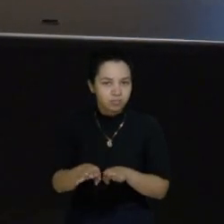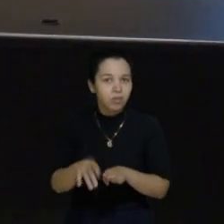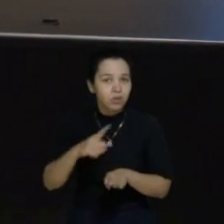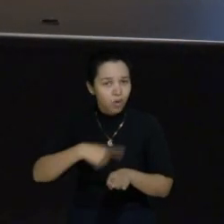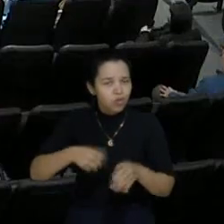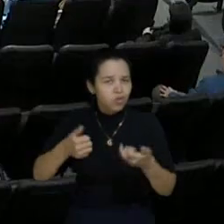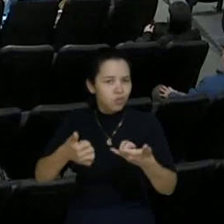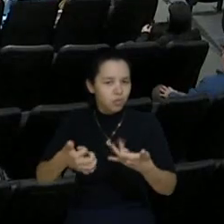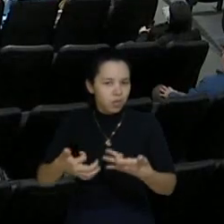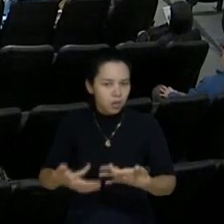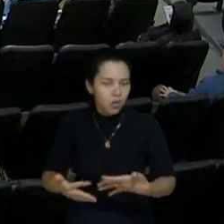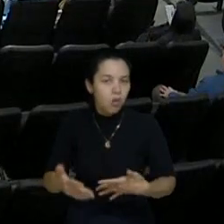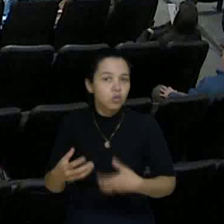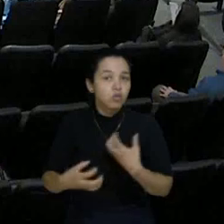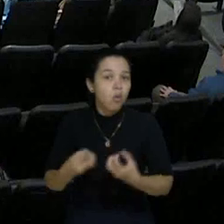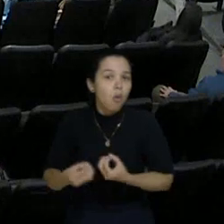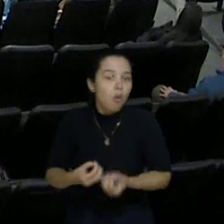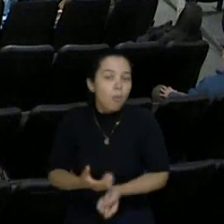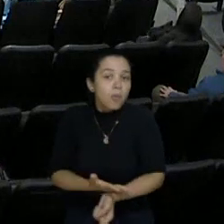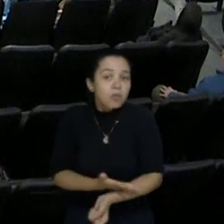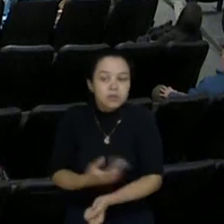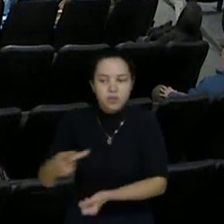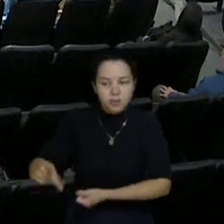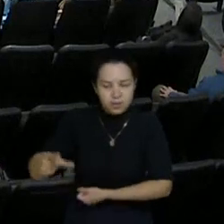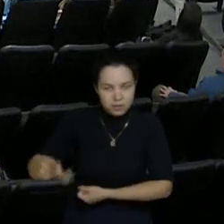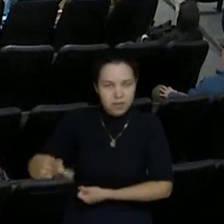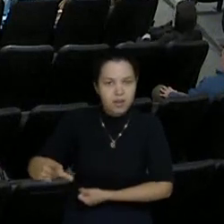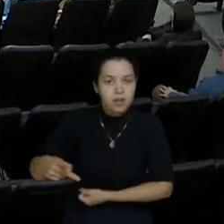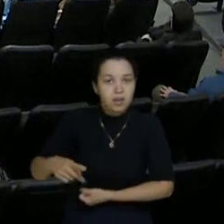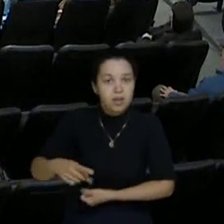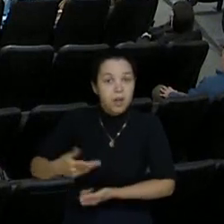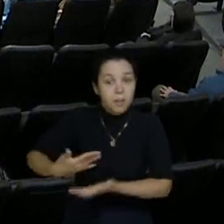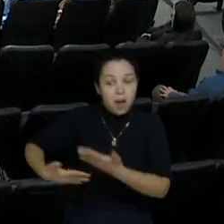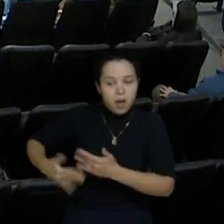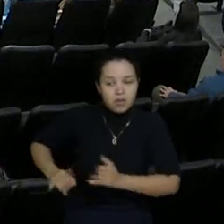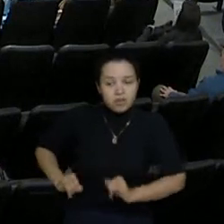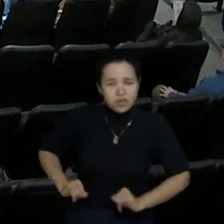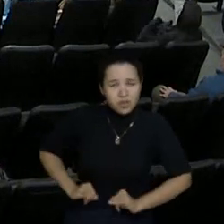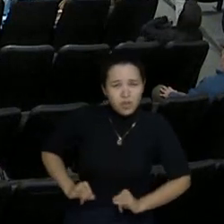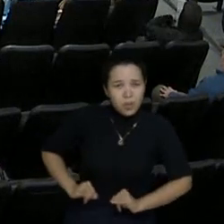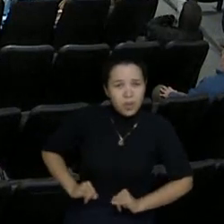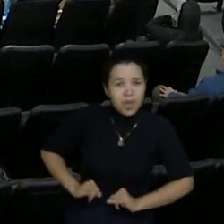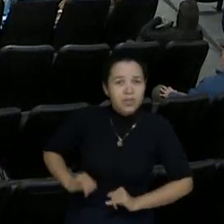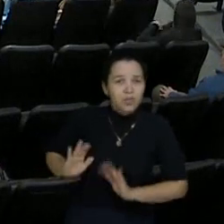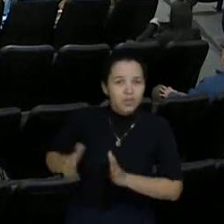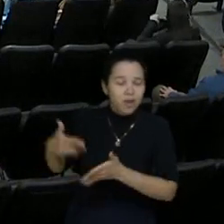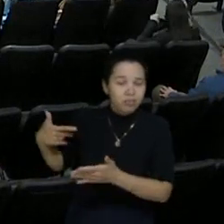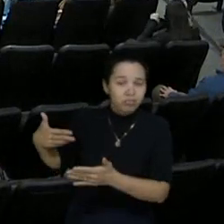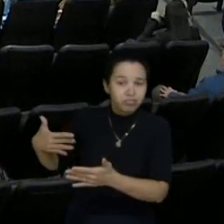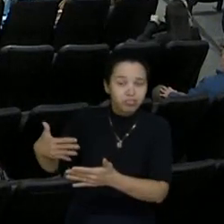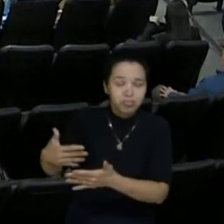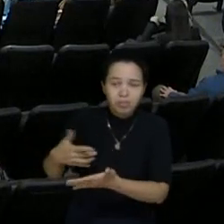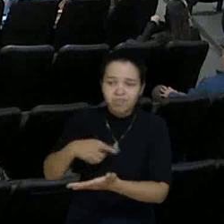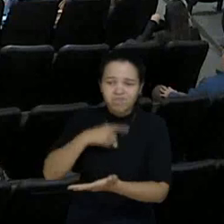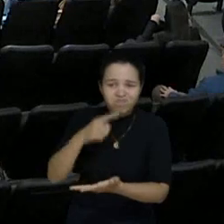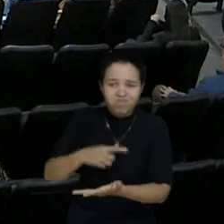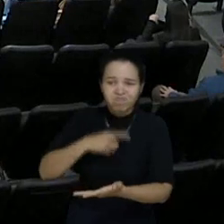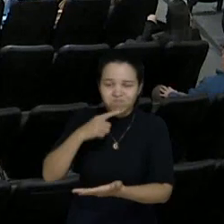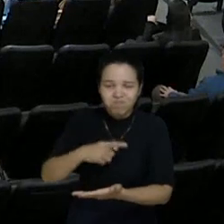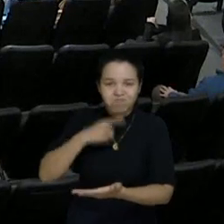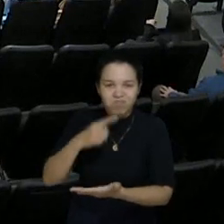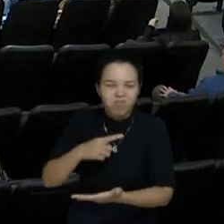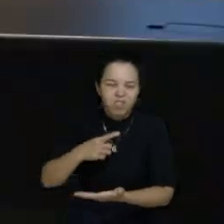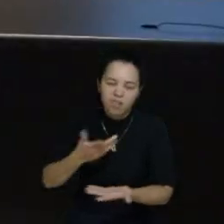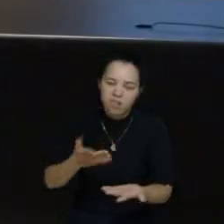então quando já venho de um sofrimento Já venho de uma questão que Poxa né não aprendi eu já não acredito em mim